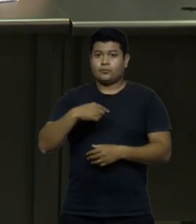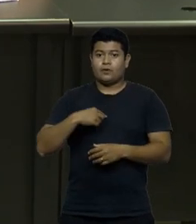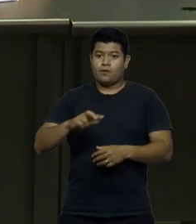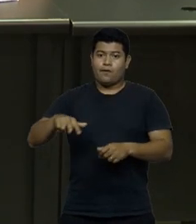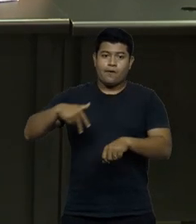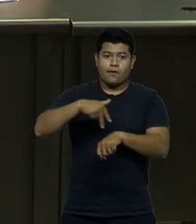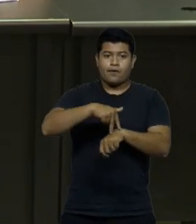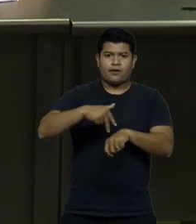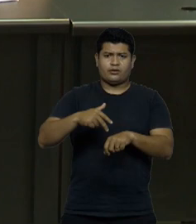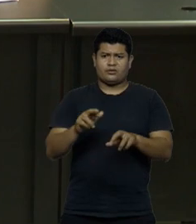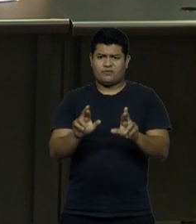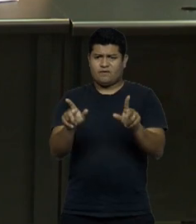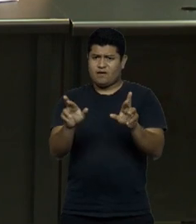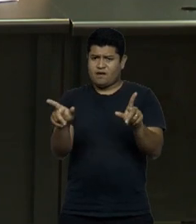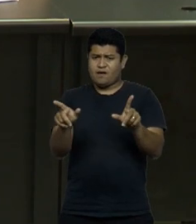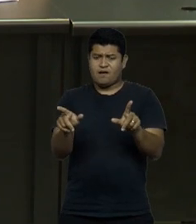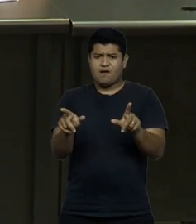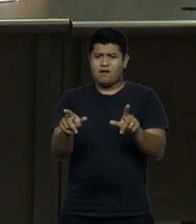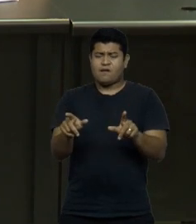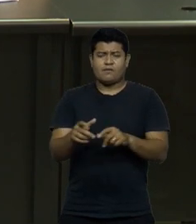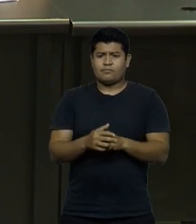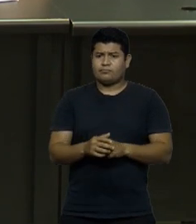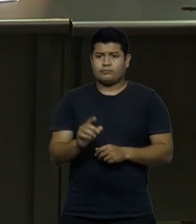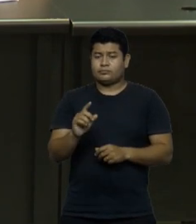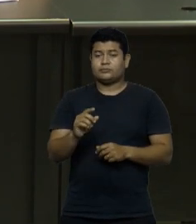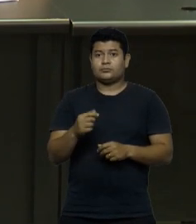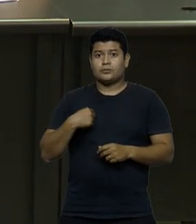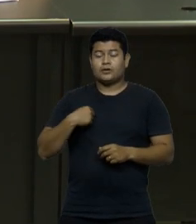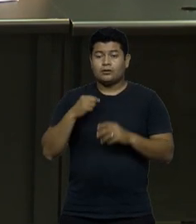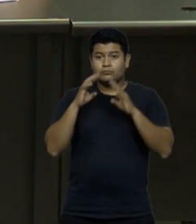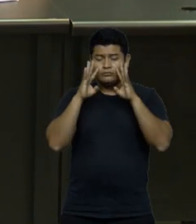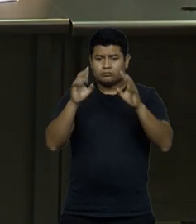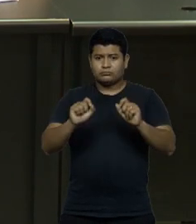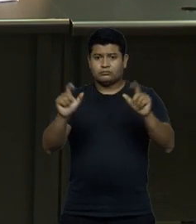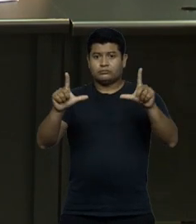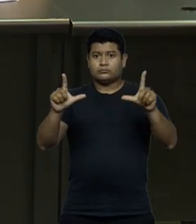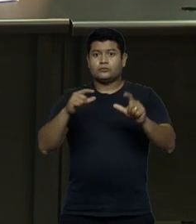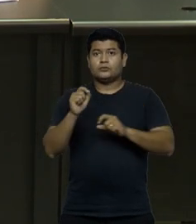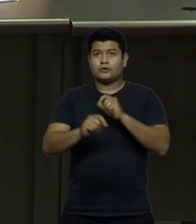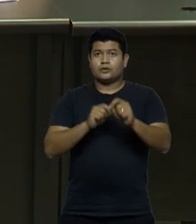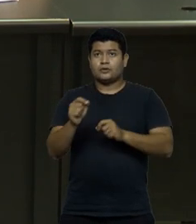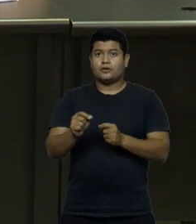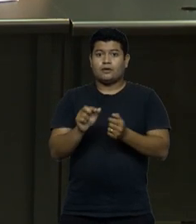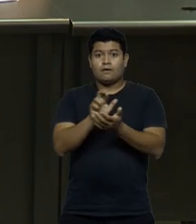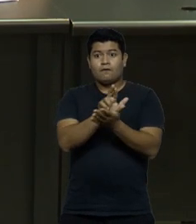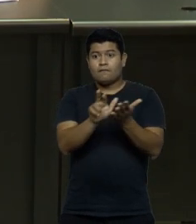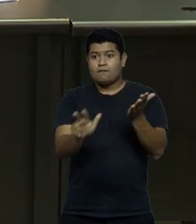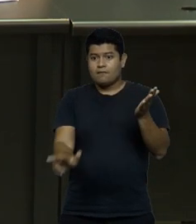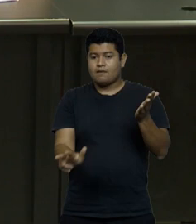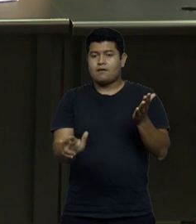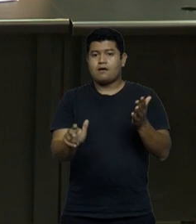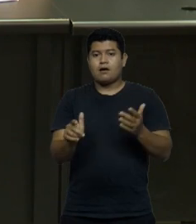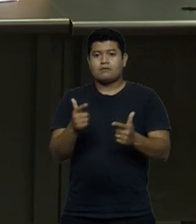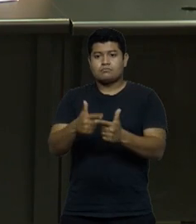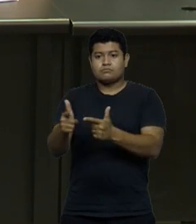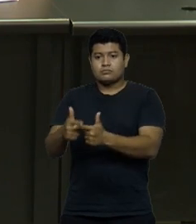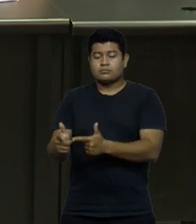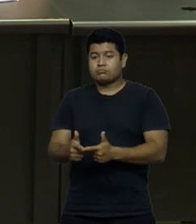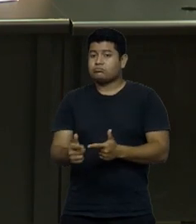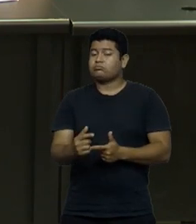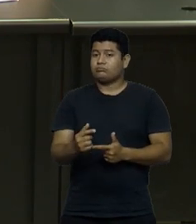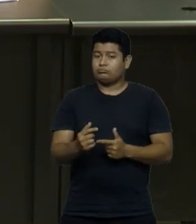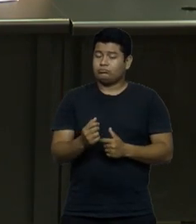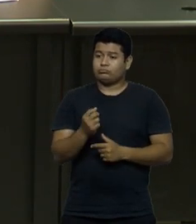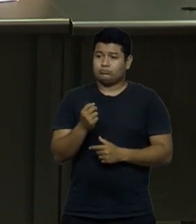divergentes certo e inclusive me chamou atenção à diversidade de questões que vieram que é muito positivo